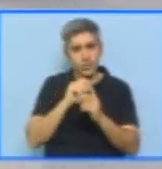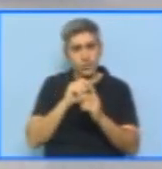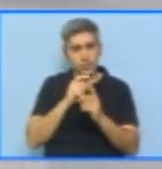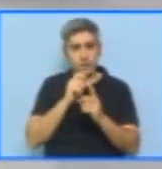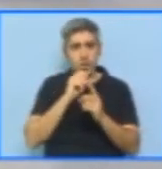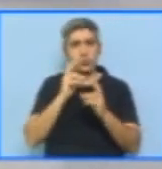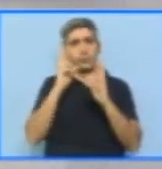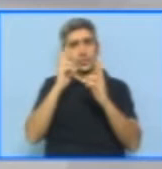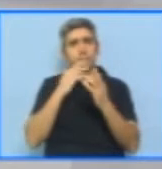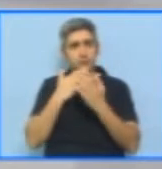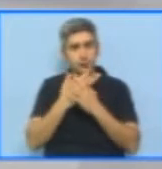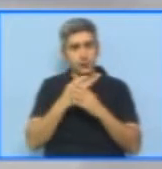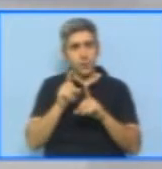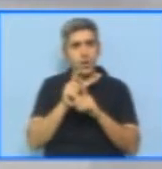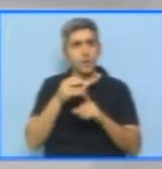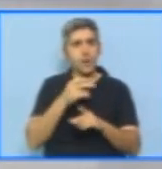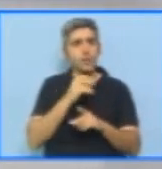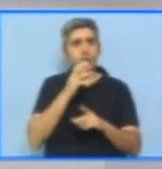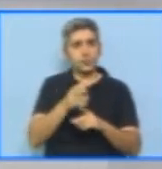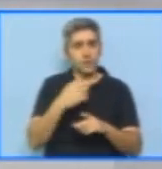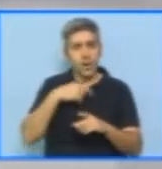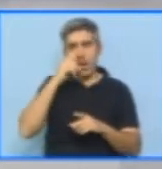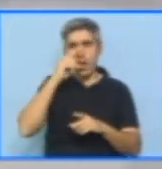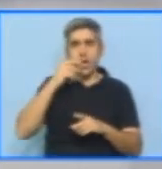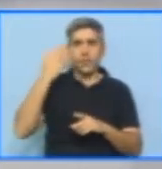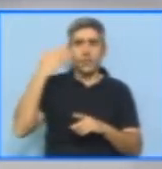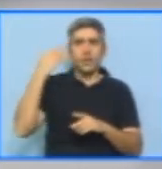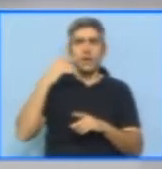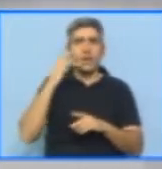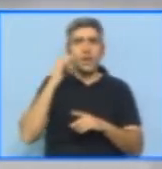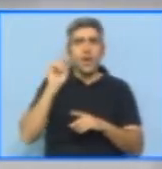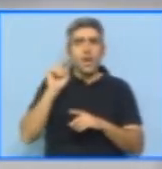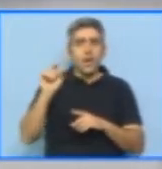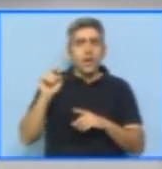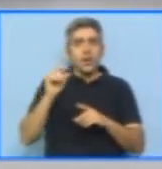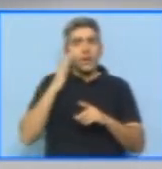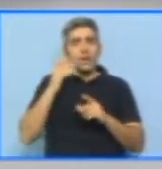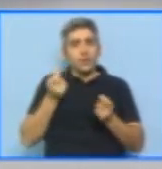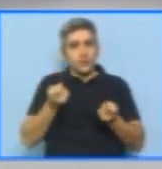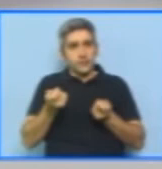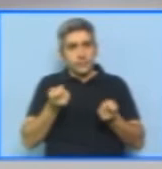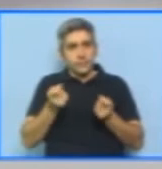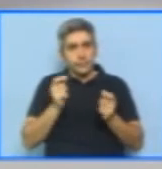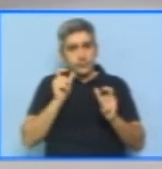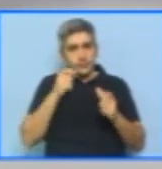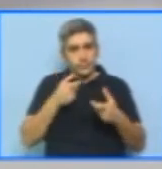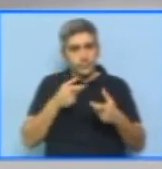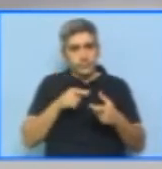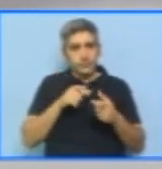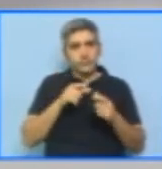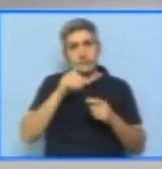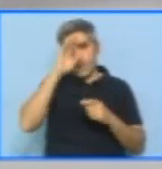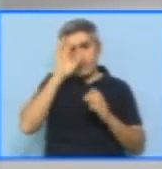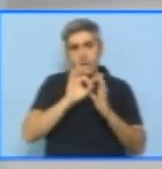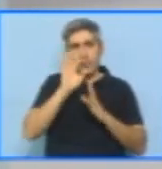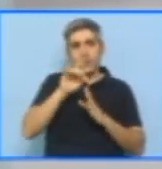significar esperança, como dizia o Paulo. Eu recordo-me que existe uma tentativa de autorregulação, de que se calhar esta mensagem do Papa